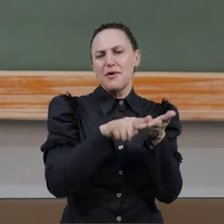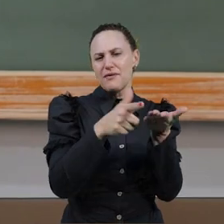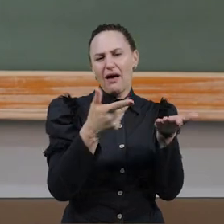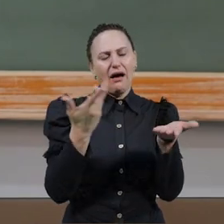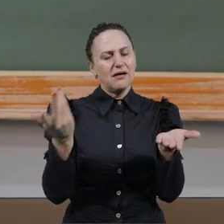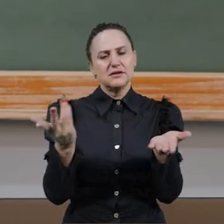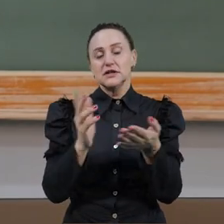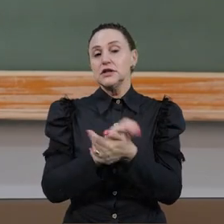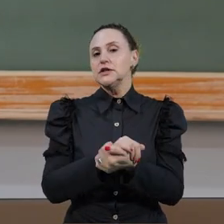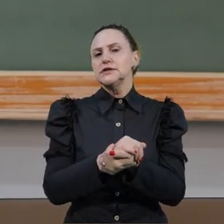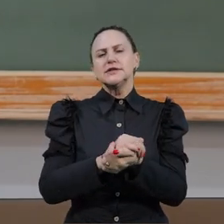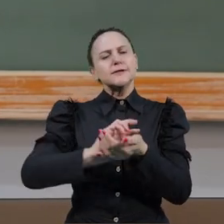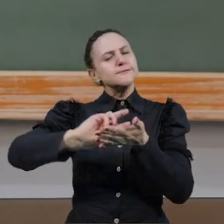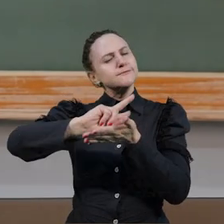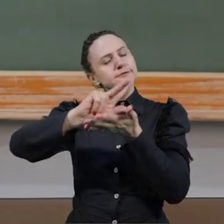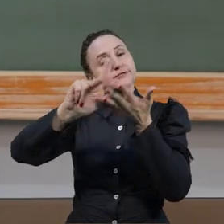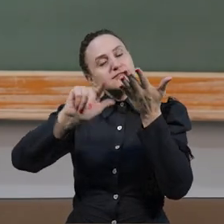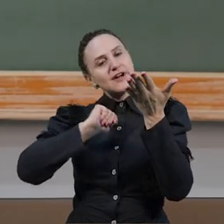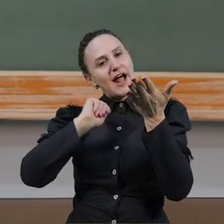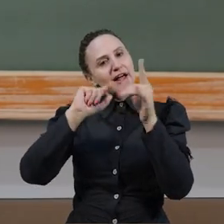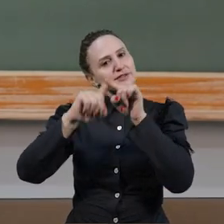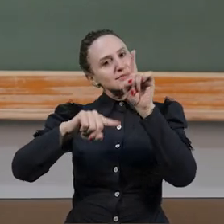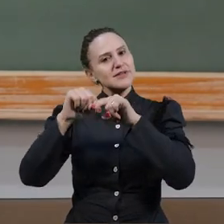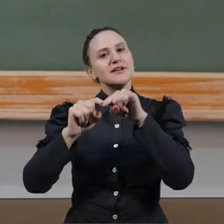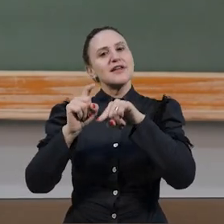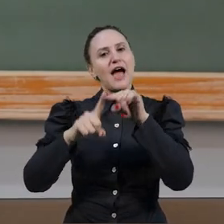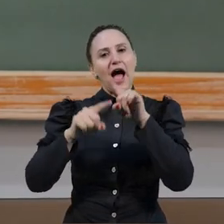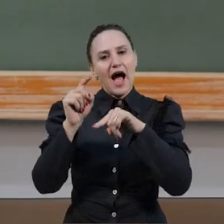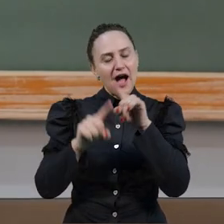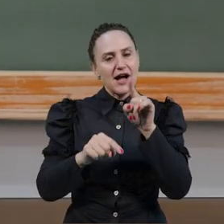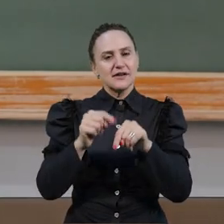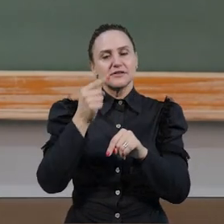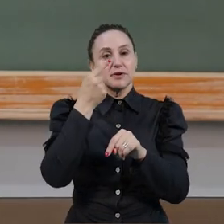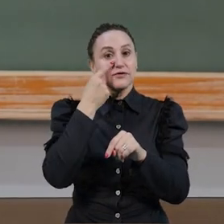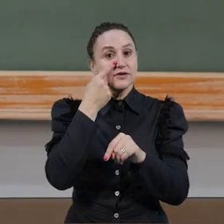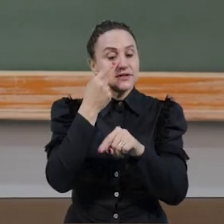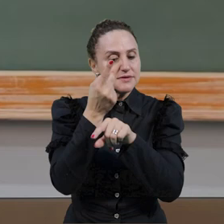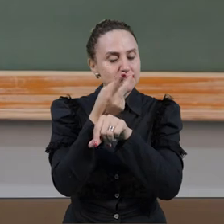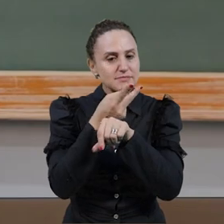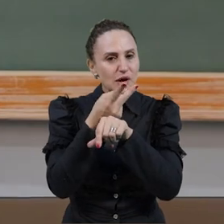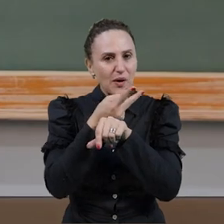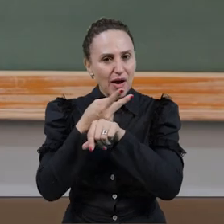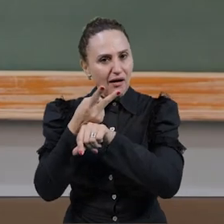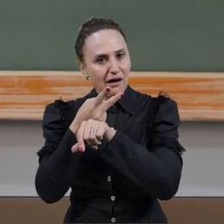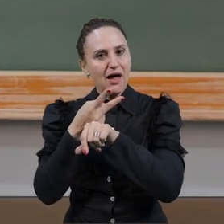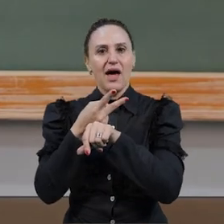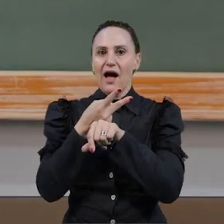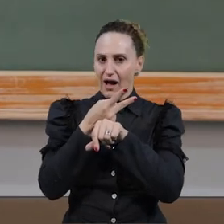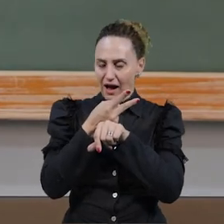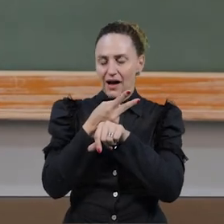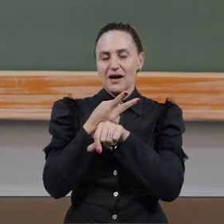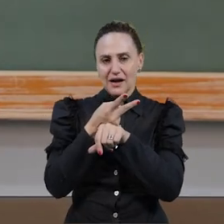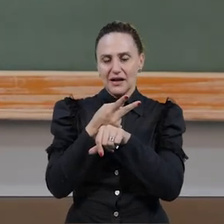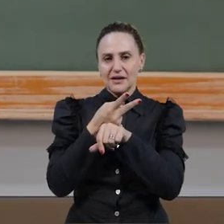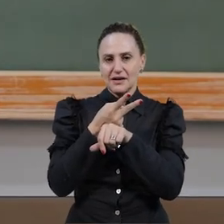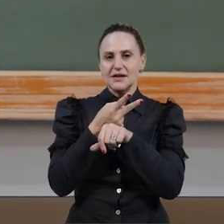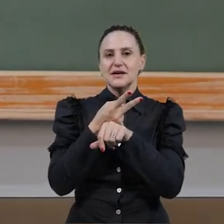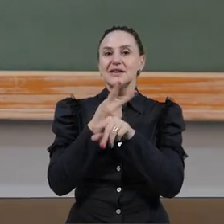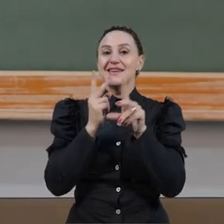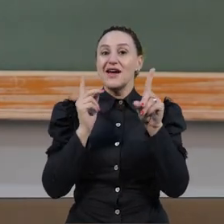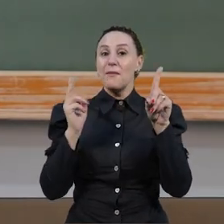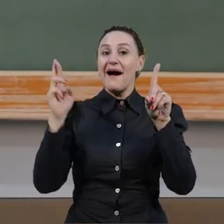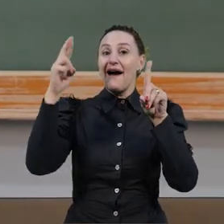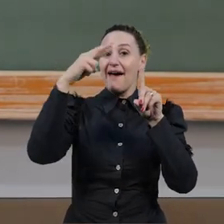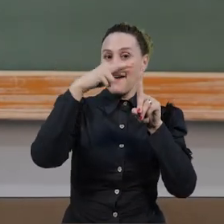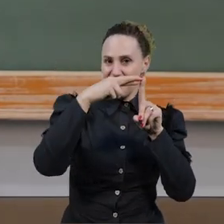terão nine materiais para consultar autores que são referência dentro do ensino de história e geografia para